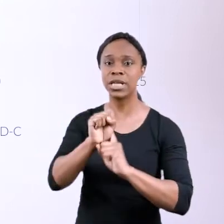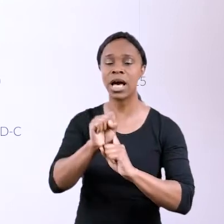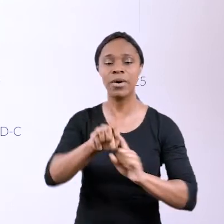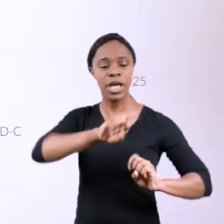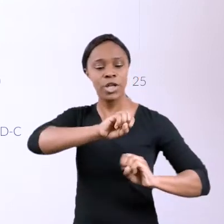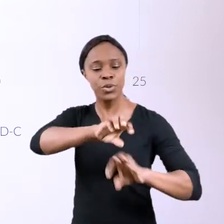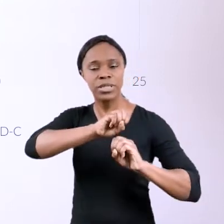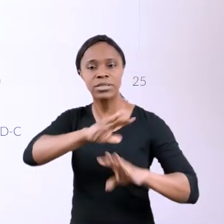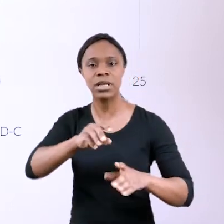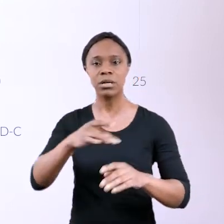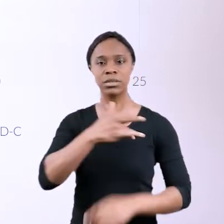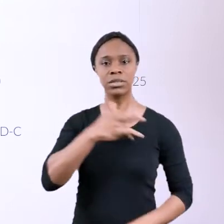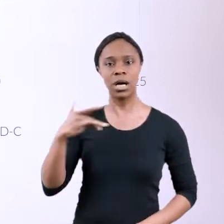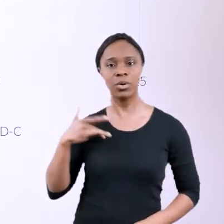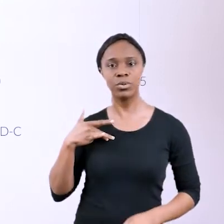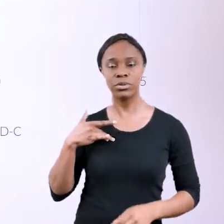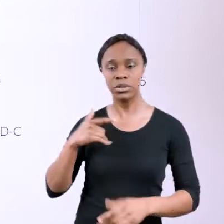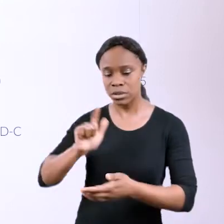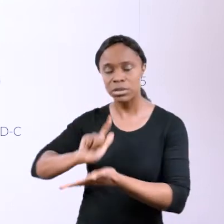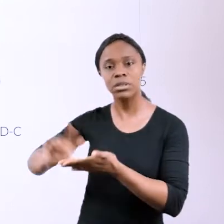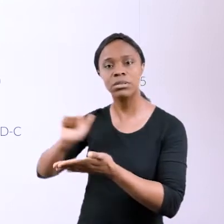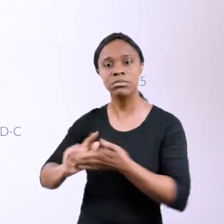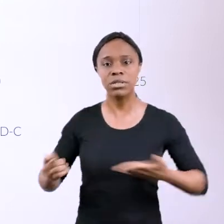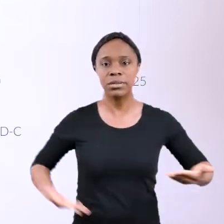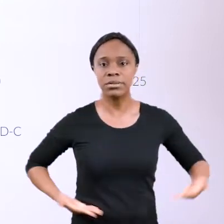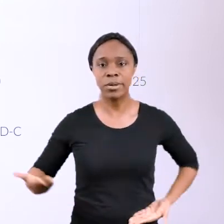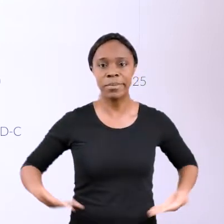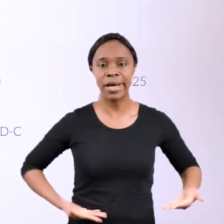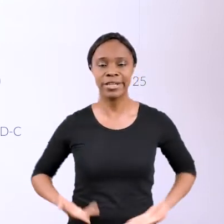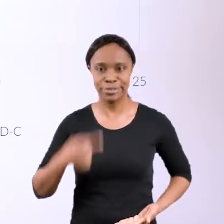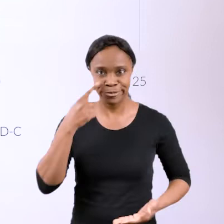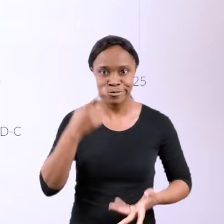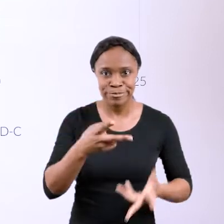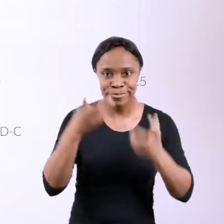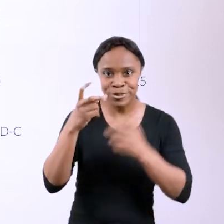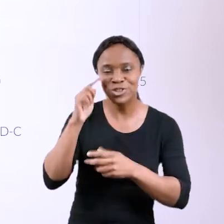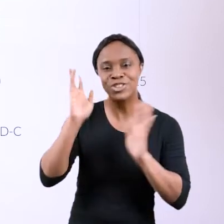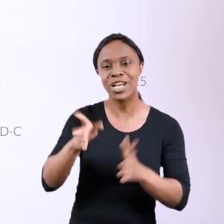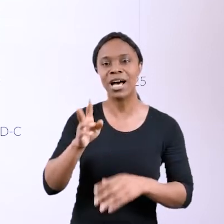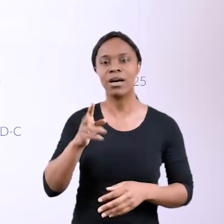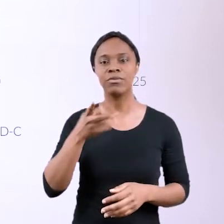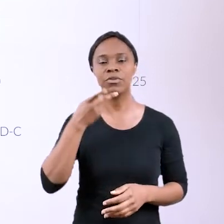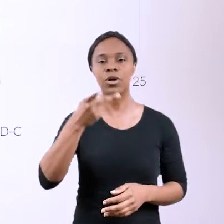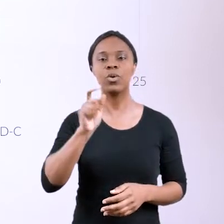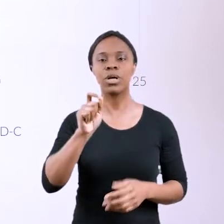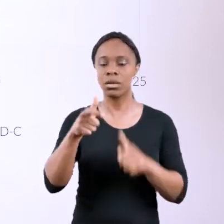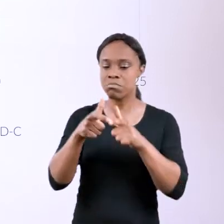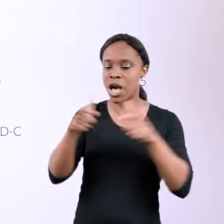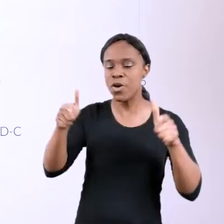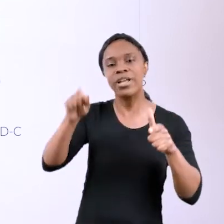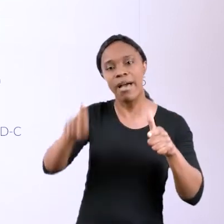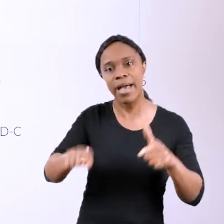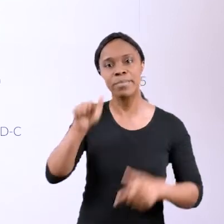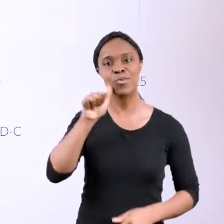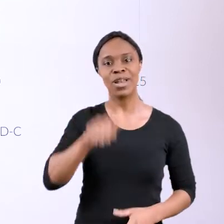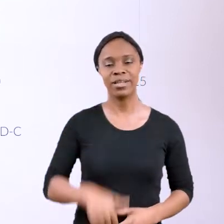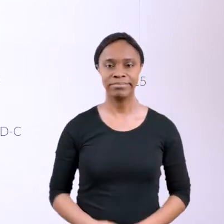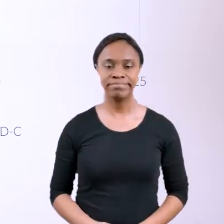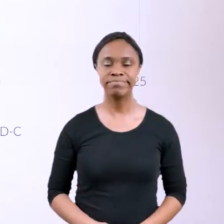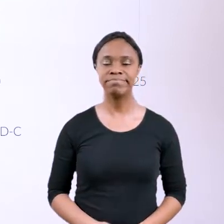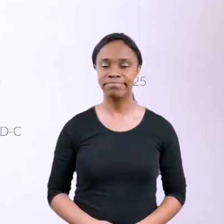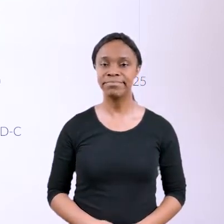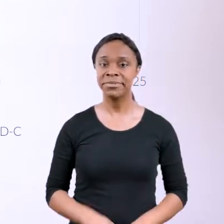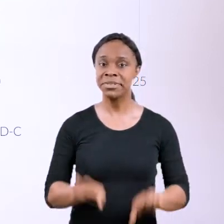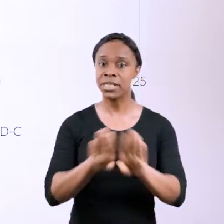educação, saúde e trabalho doméstico. E neste, como a gente já falou, elas são a maioria absoluta. Também há uma